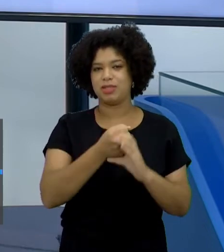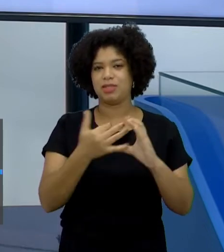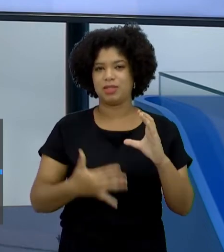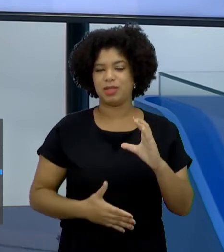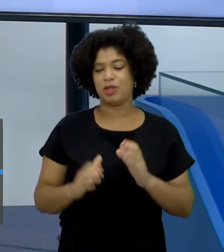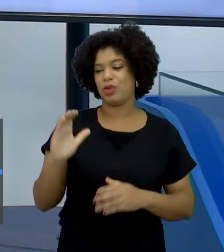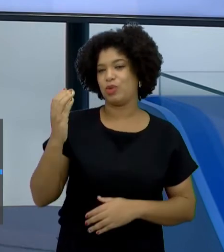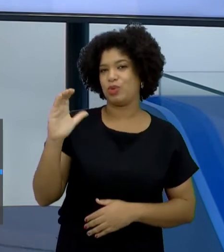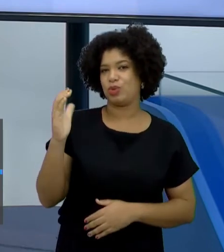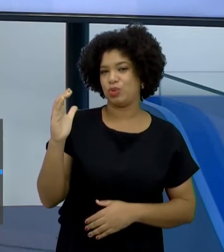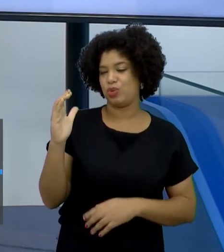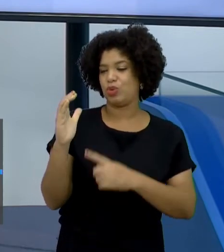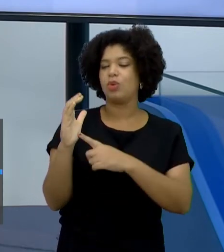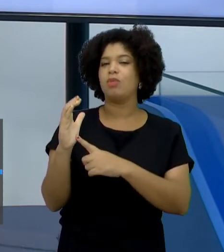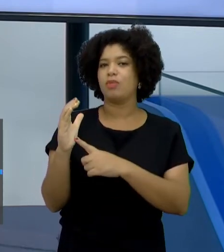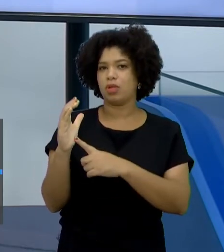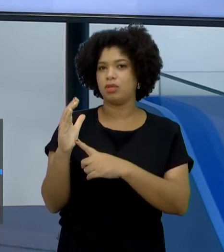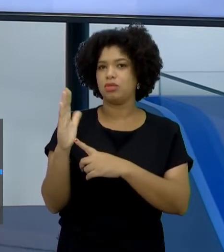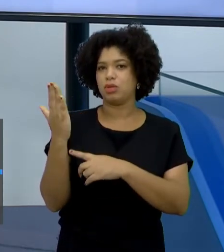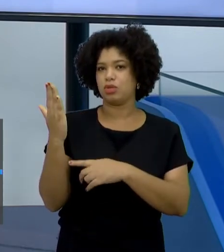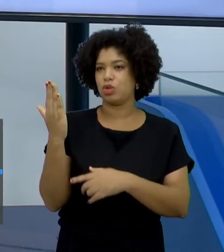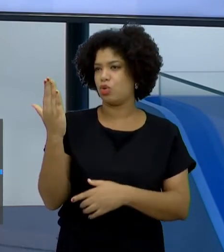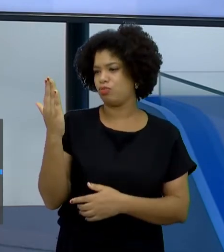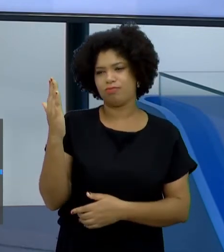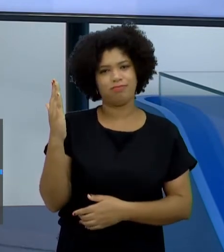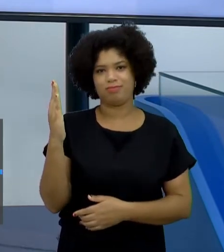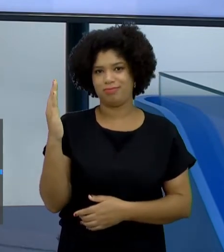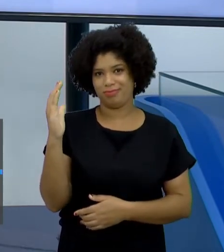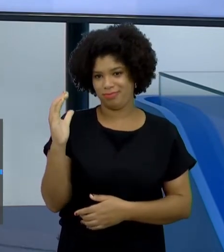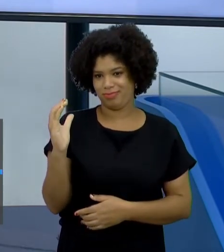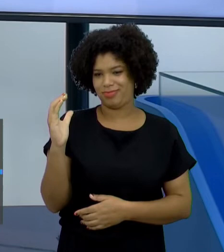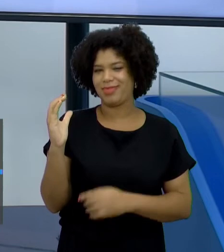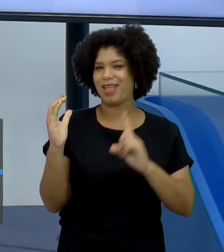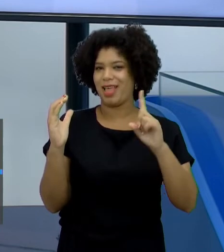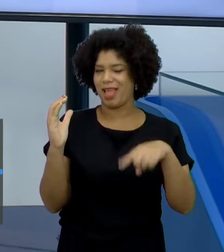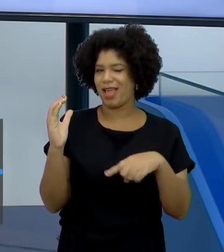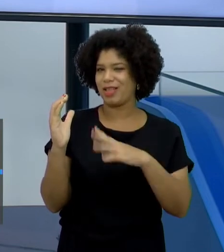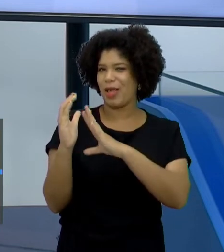espelho côncavo é o que está na moda para a gente fazer isso. Olha ele aí.